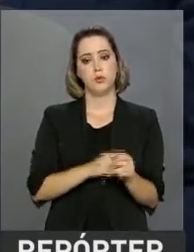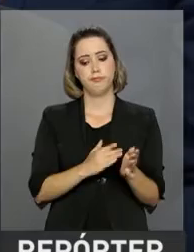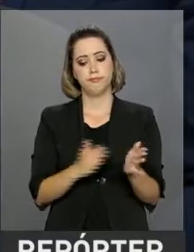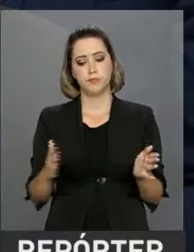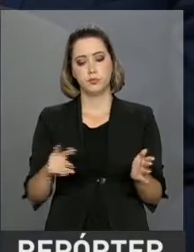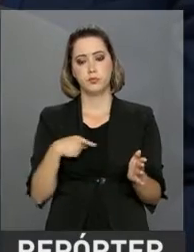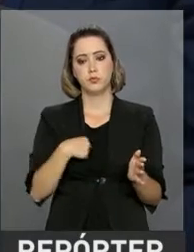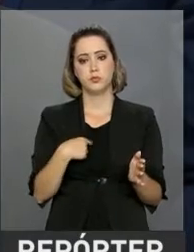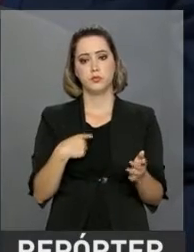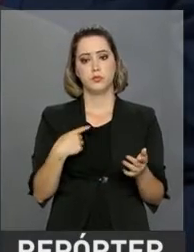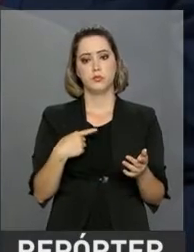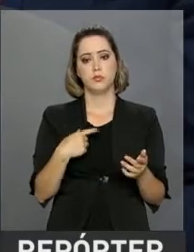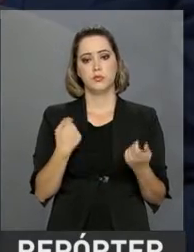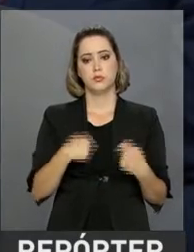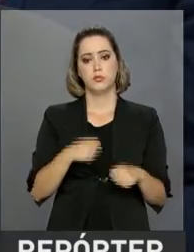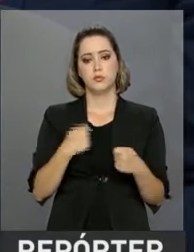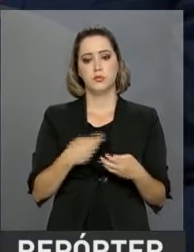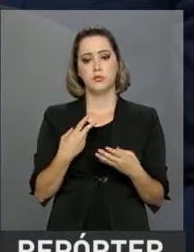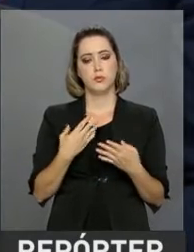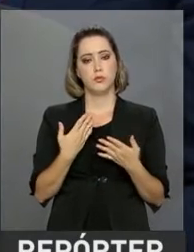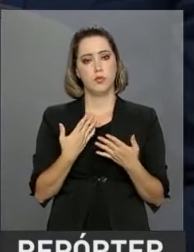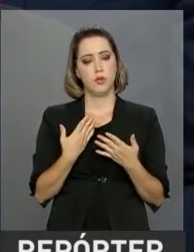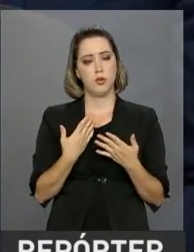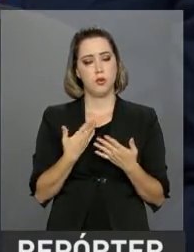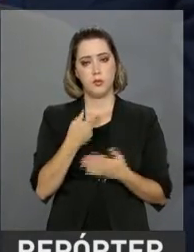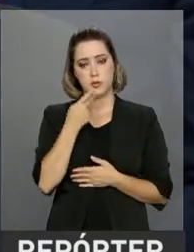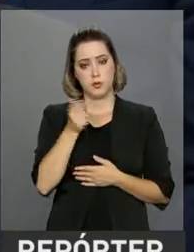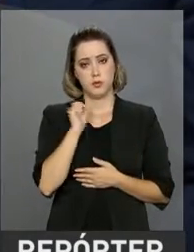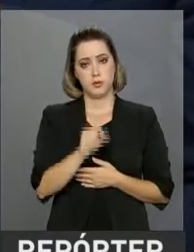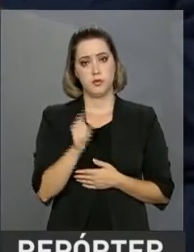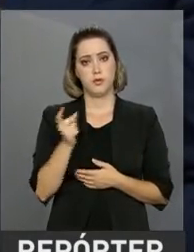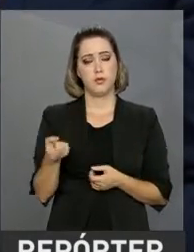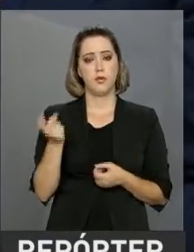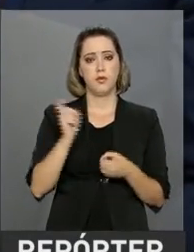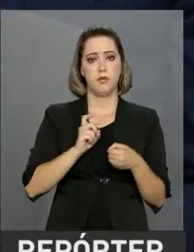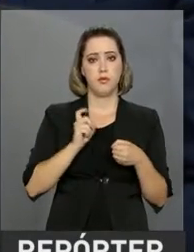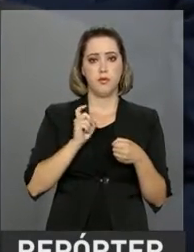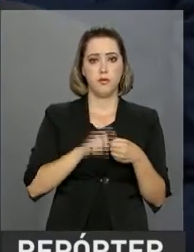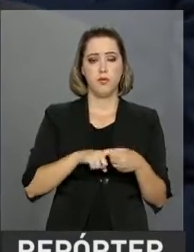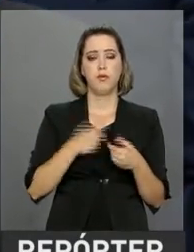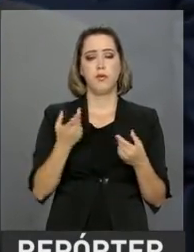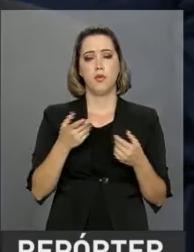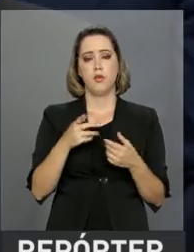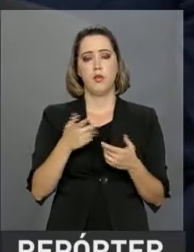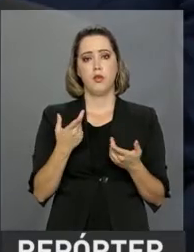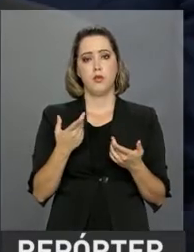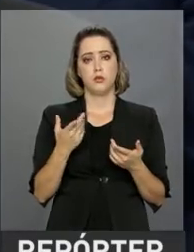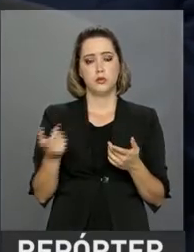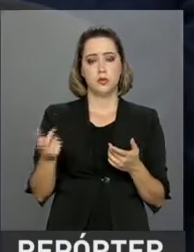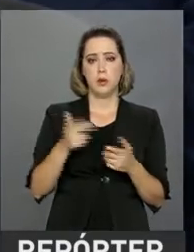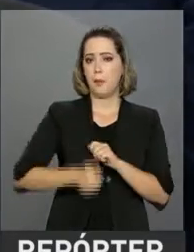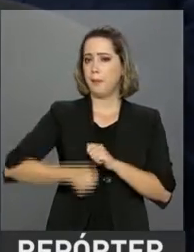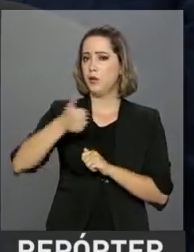confessar é um momento em que a economia brasileira volta a respirar na verdade